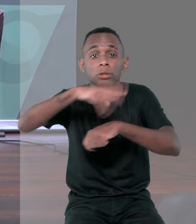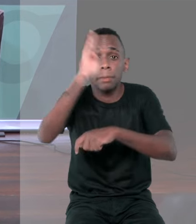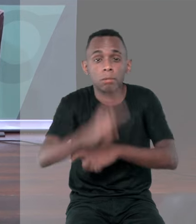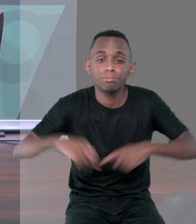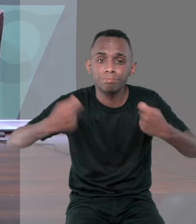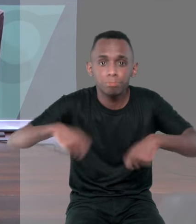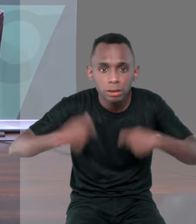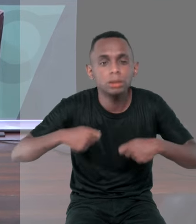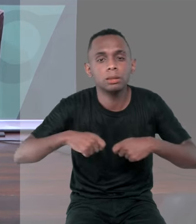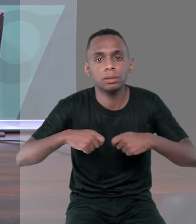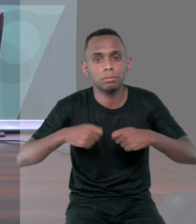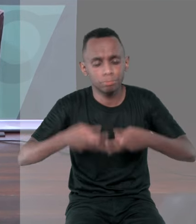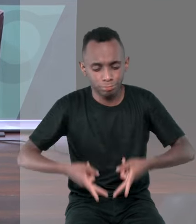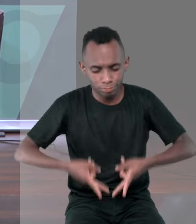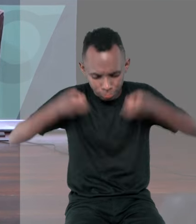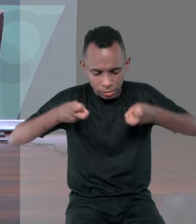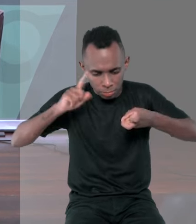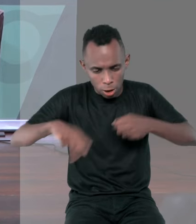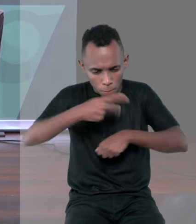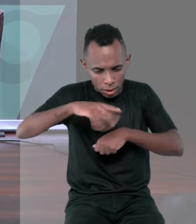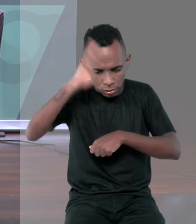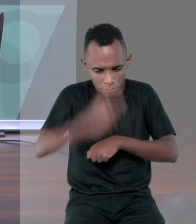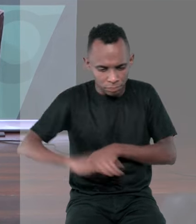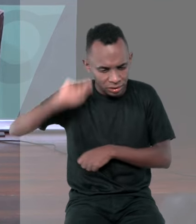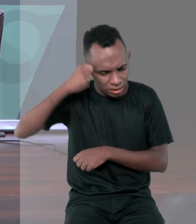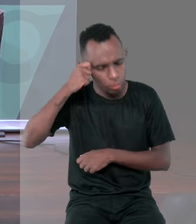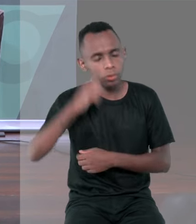se reconhecer como um país preto.